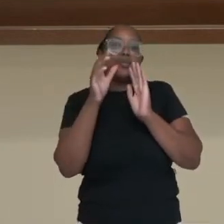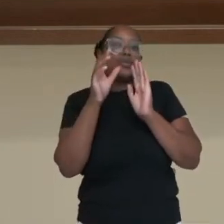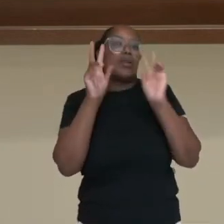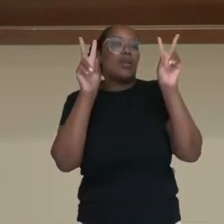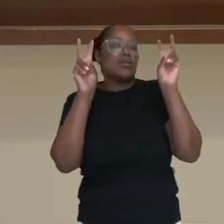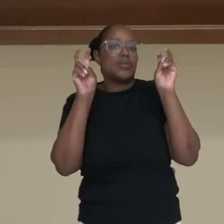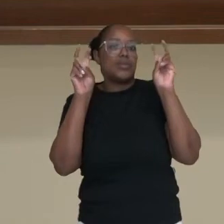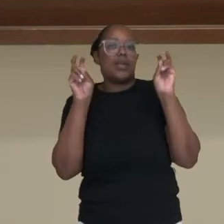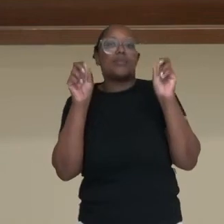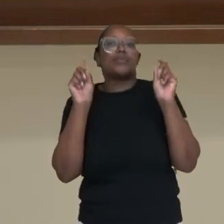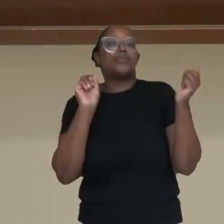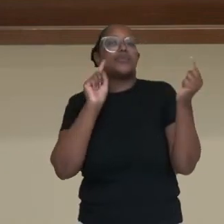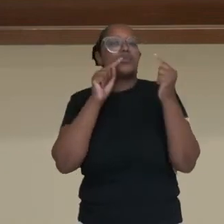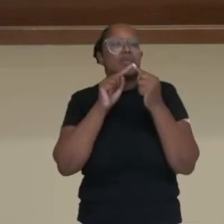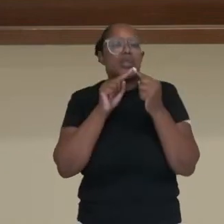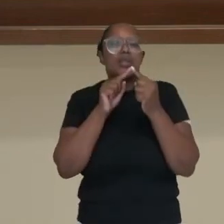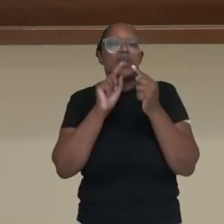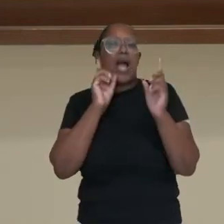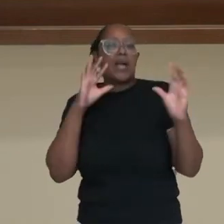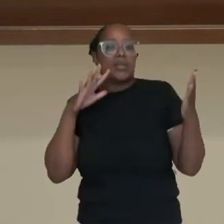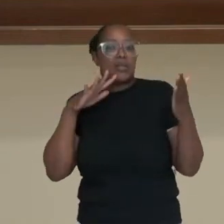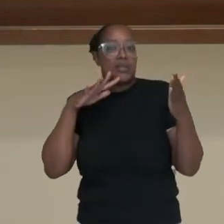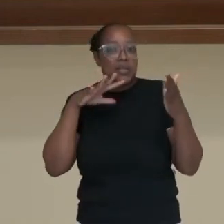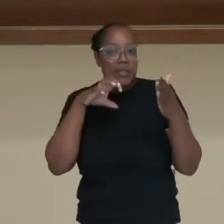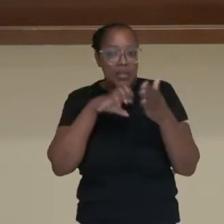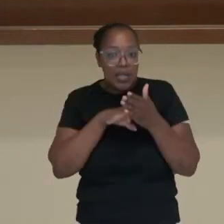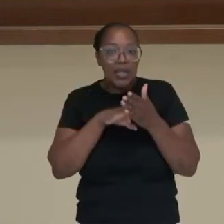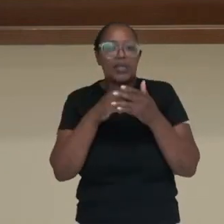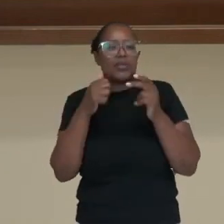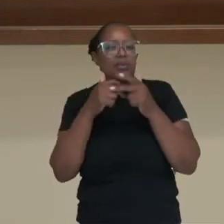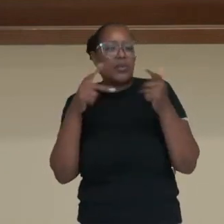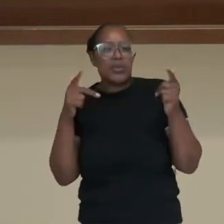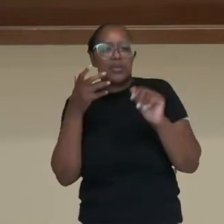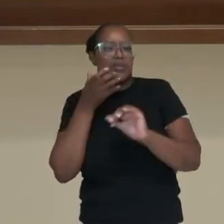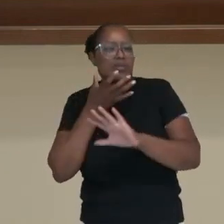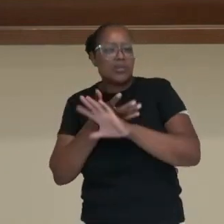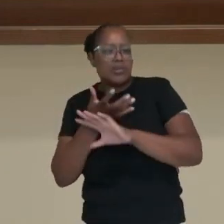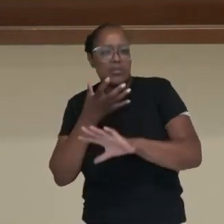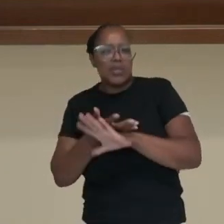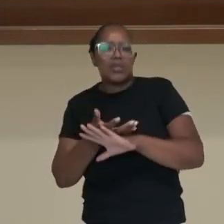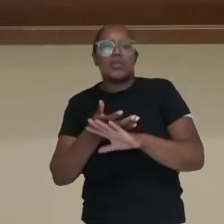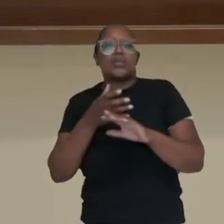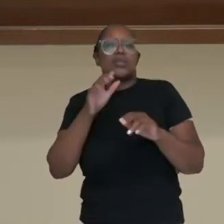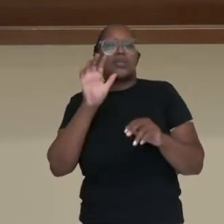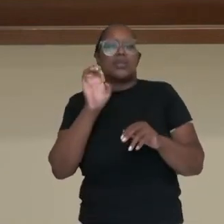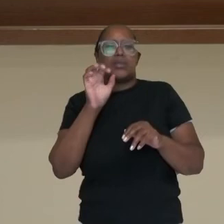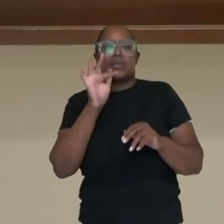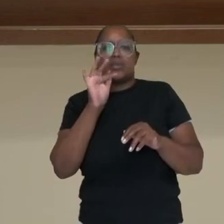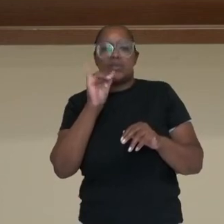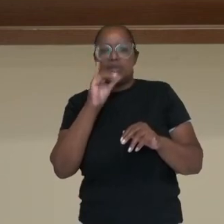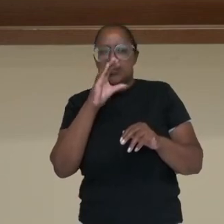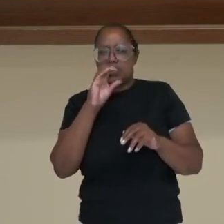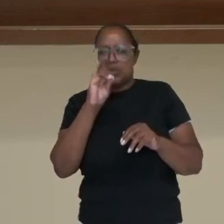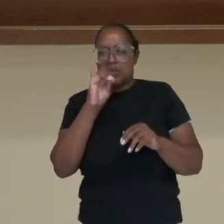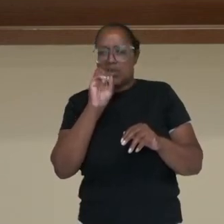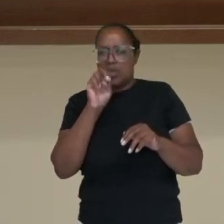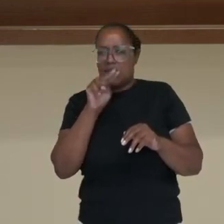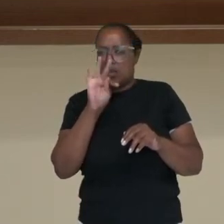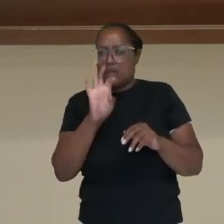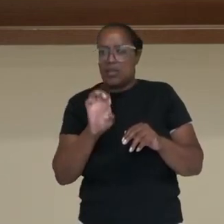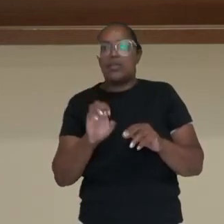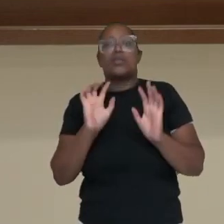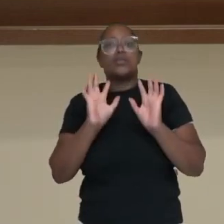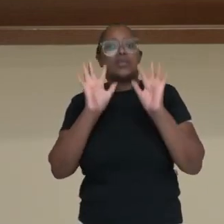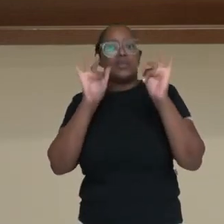substância, essência, acidente, causa material, formal, eficiente e final. Escolha aí uma